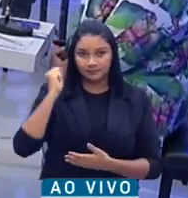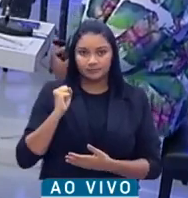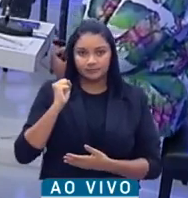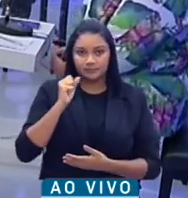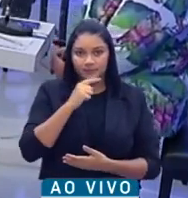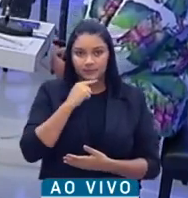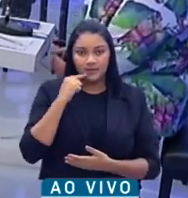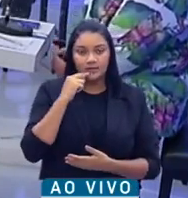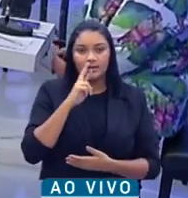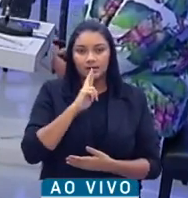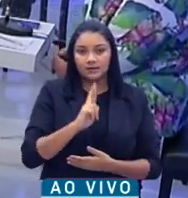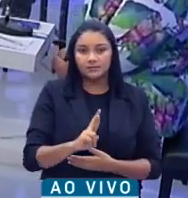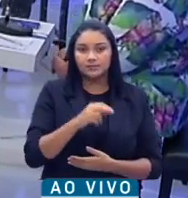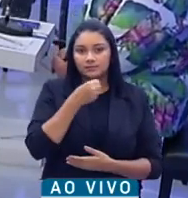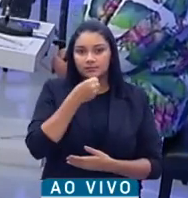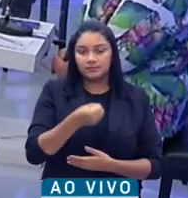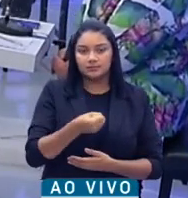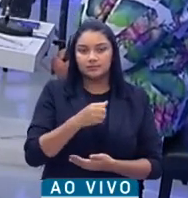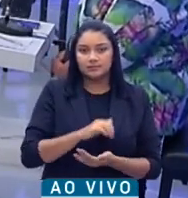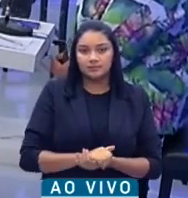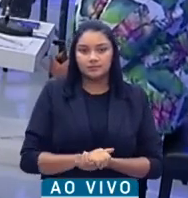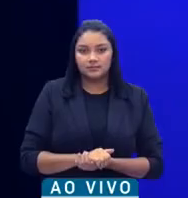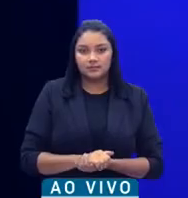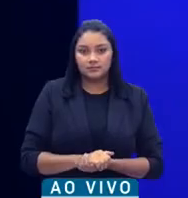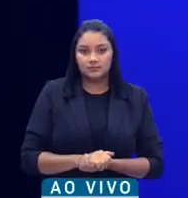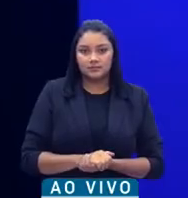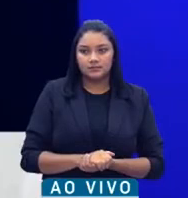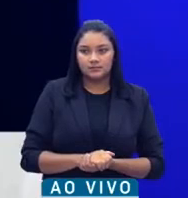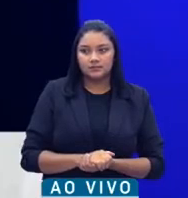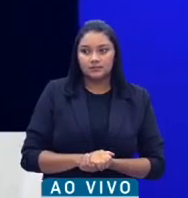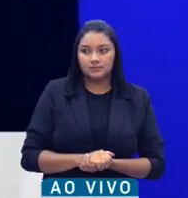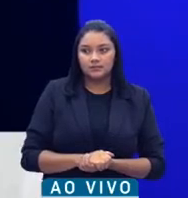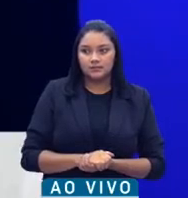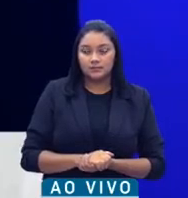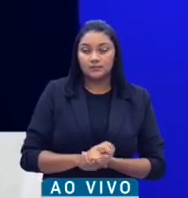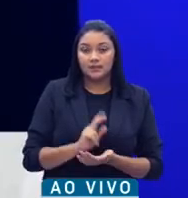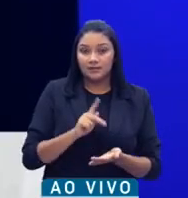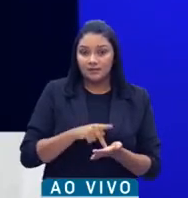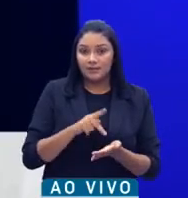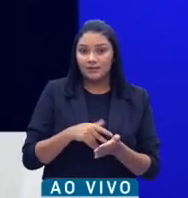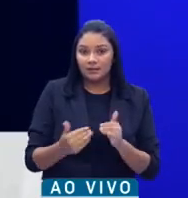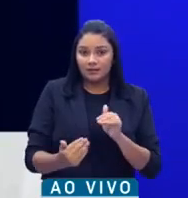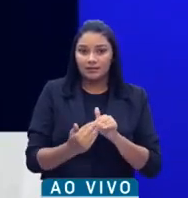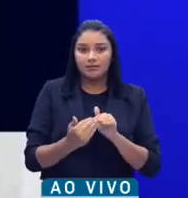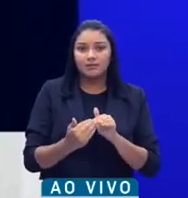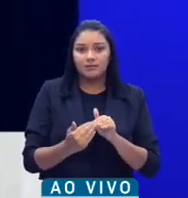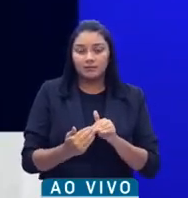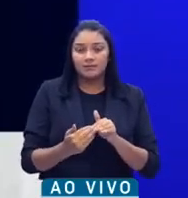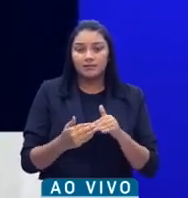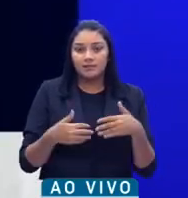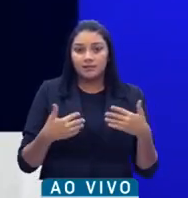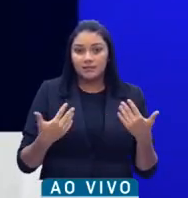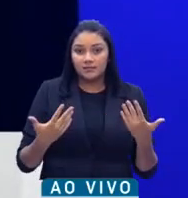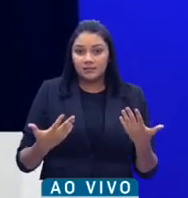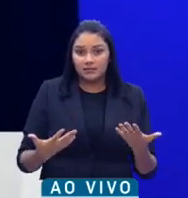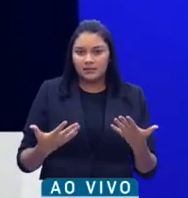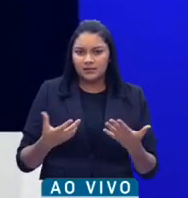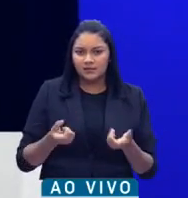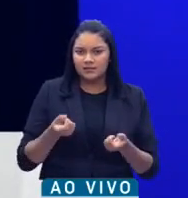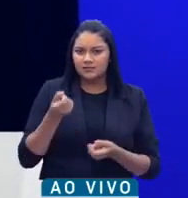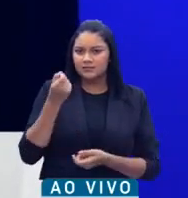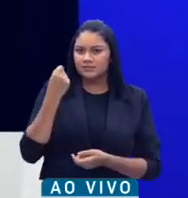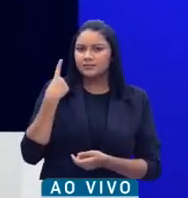responder perguntas de jornalistas. Por favor, Simone. É verdade. E isso, de certa forma, nos causa